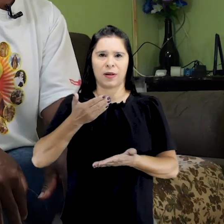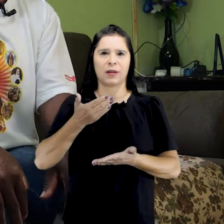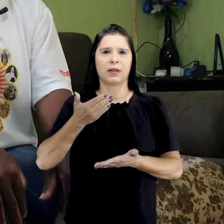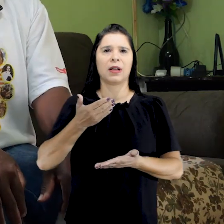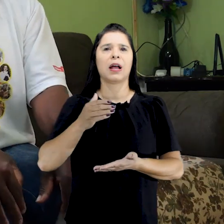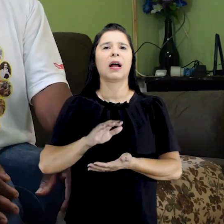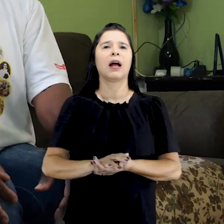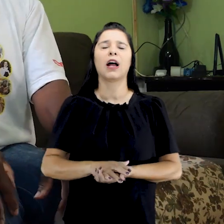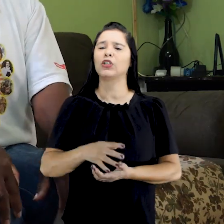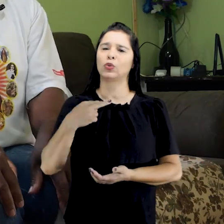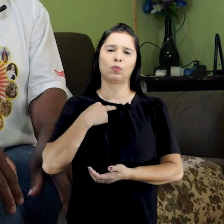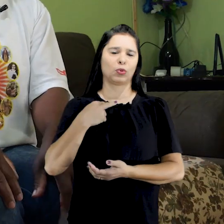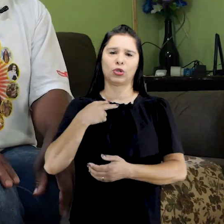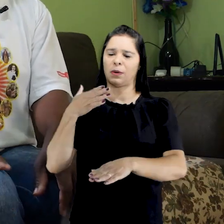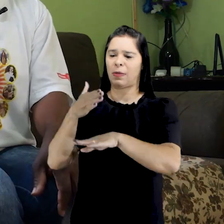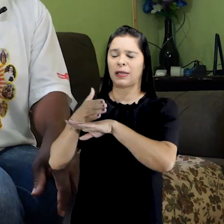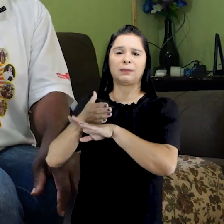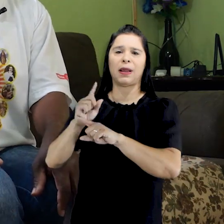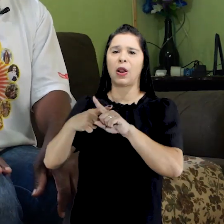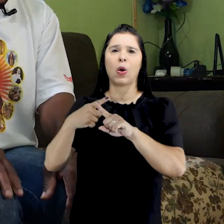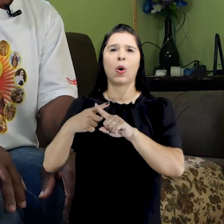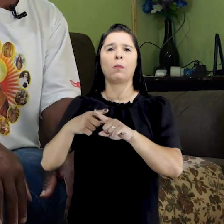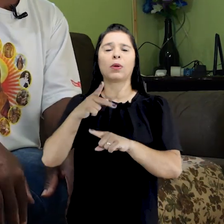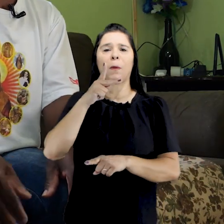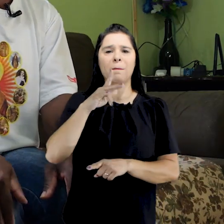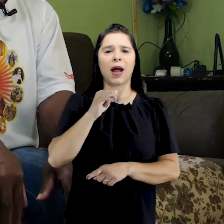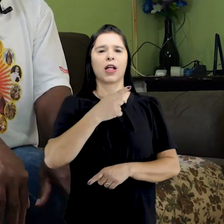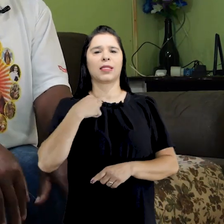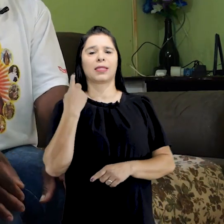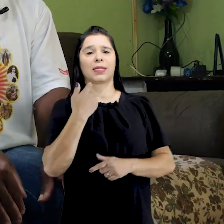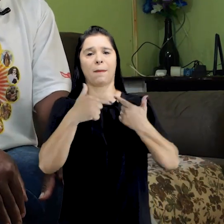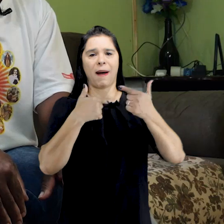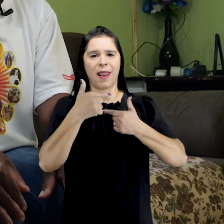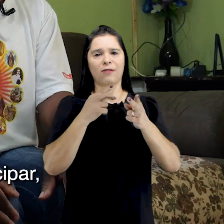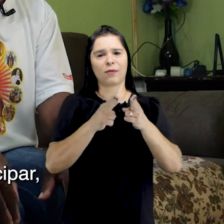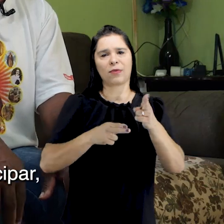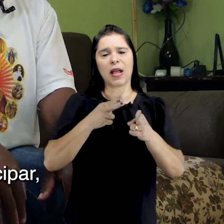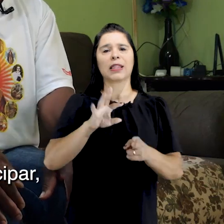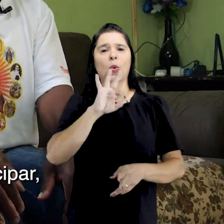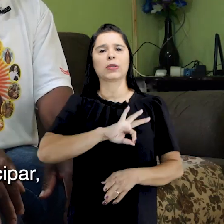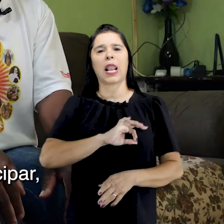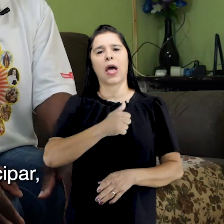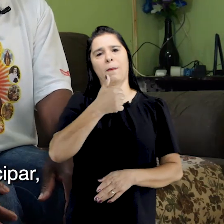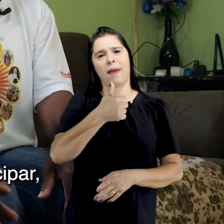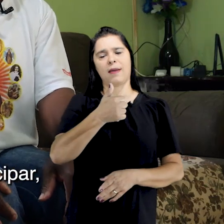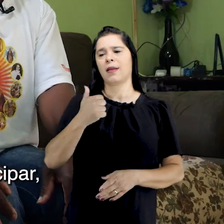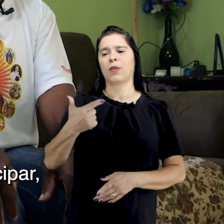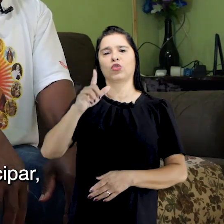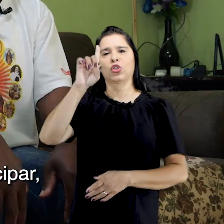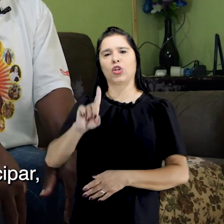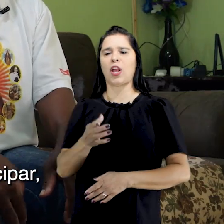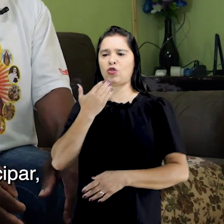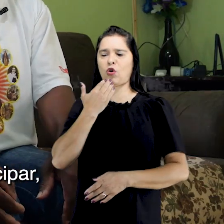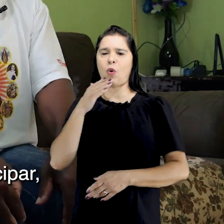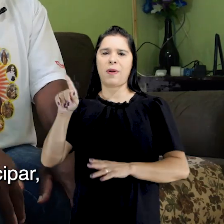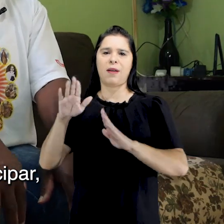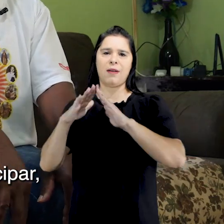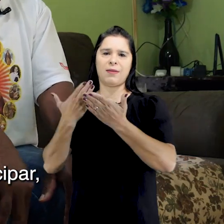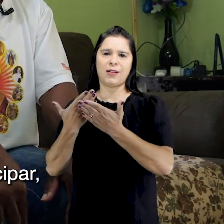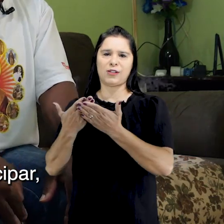cantina não, porque o pai da gente trabalhava na rede, então eles ganhavam muito bem. Então a gente não tinha direito de participar